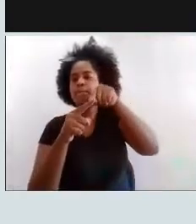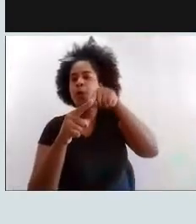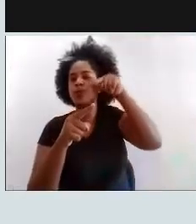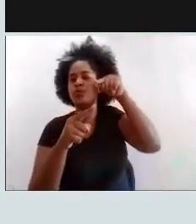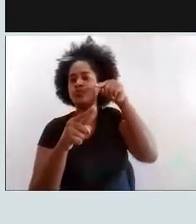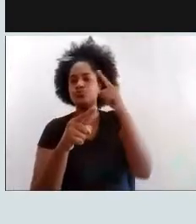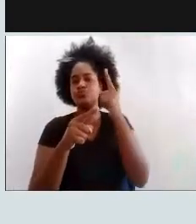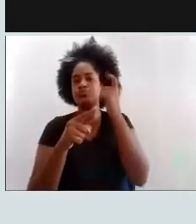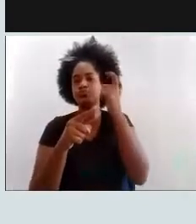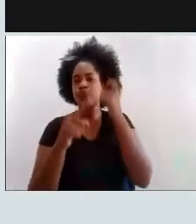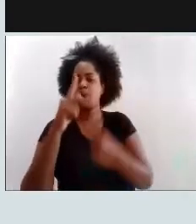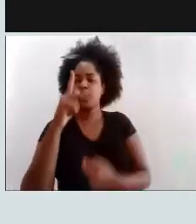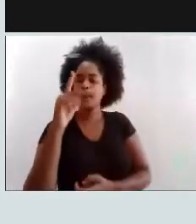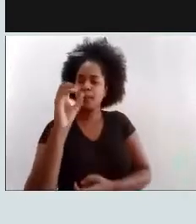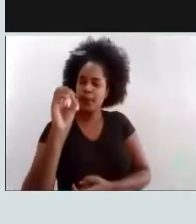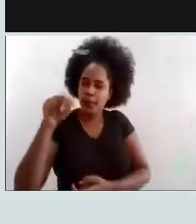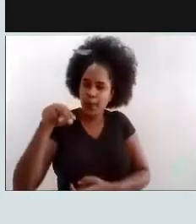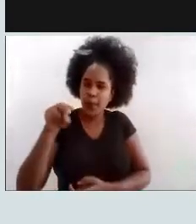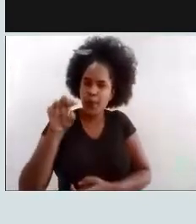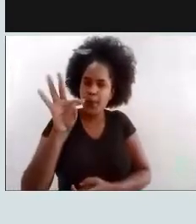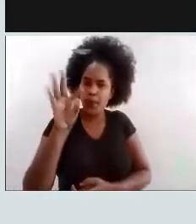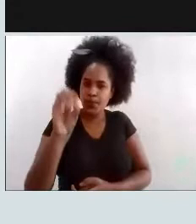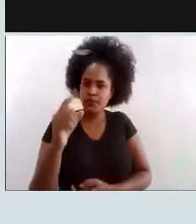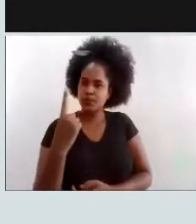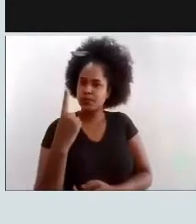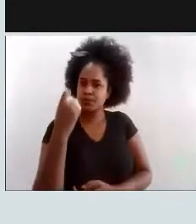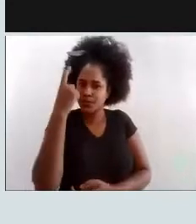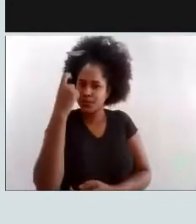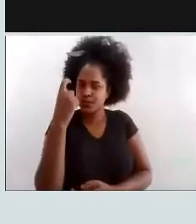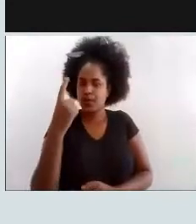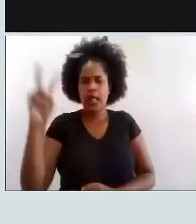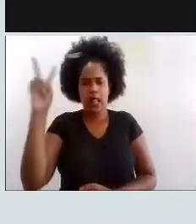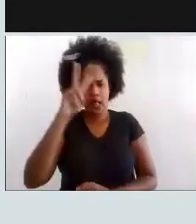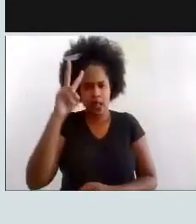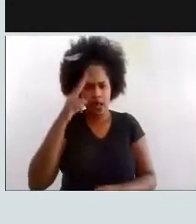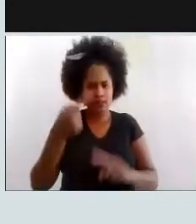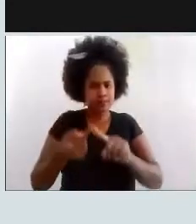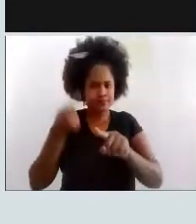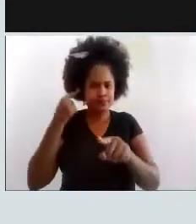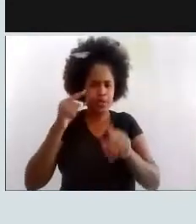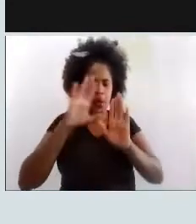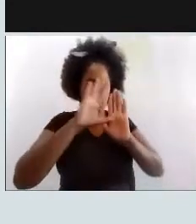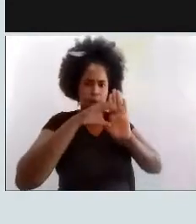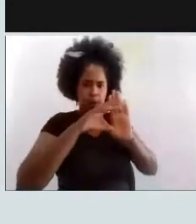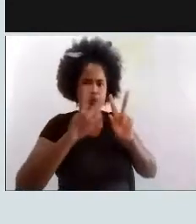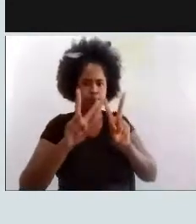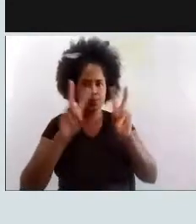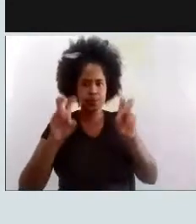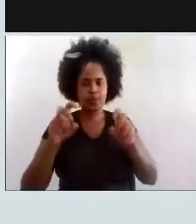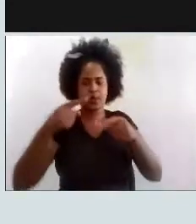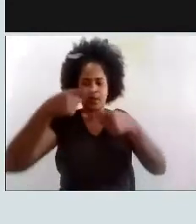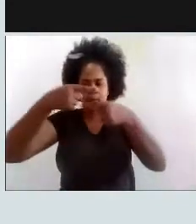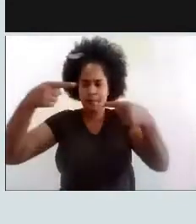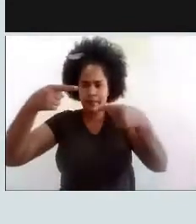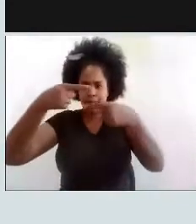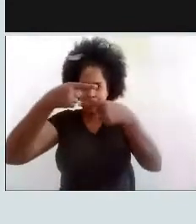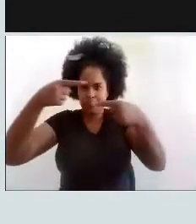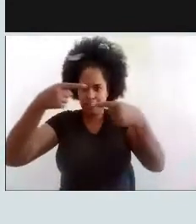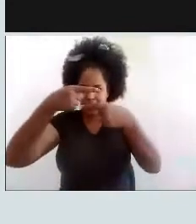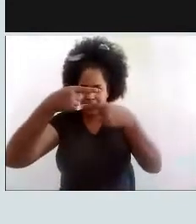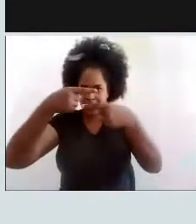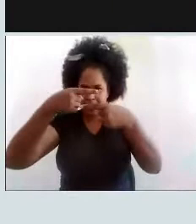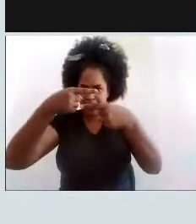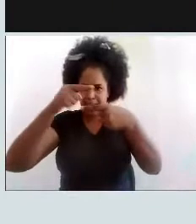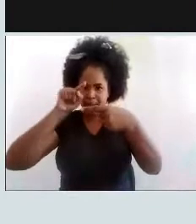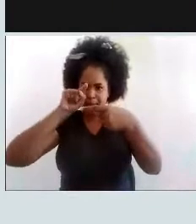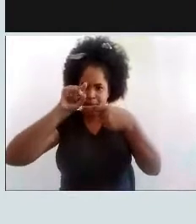lá, o das paralelas, onde nós falamos do ponto em comum?